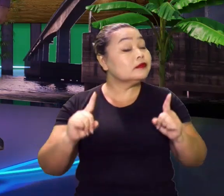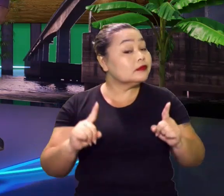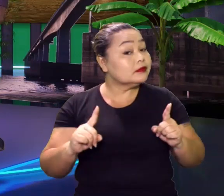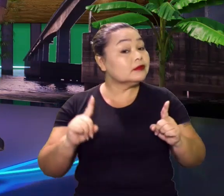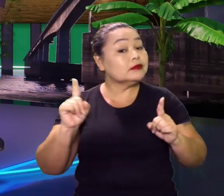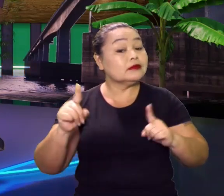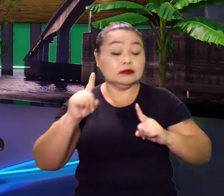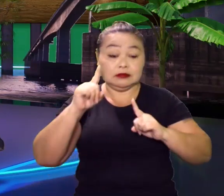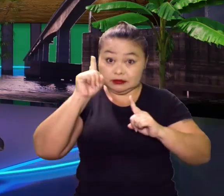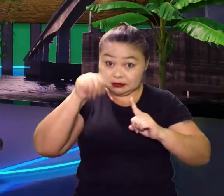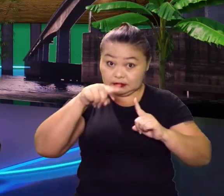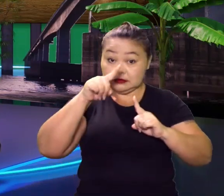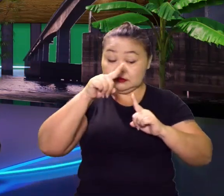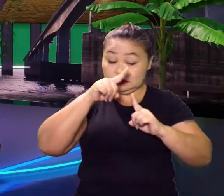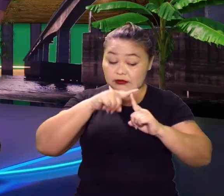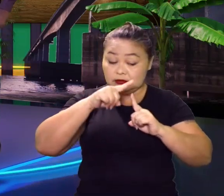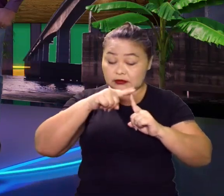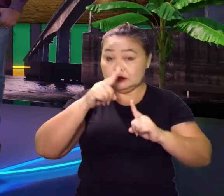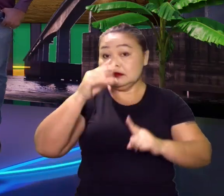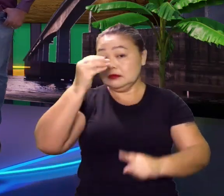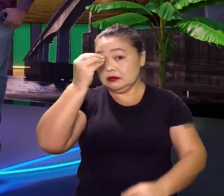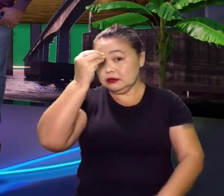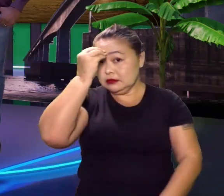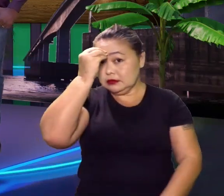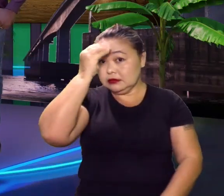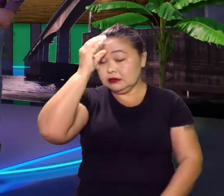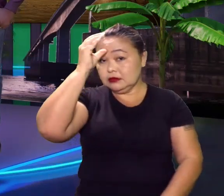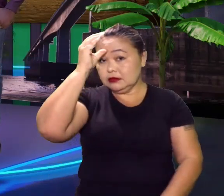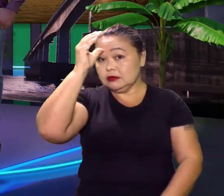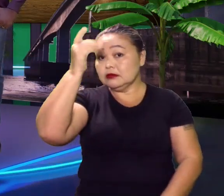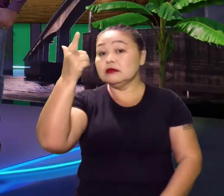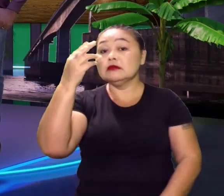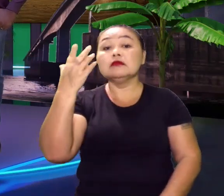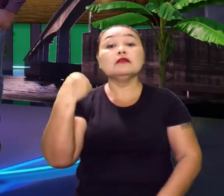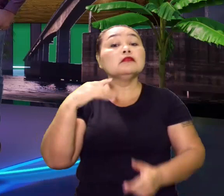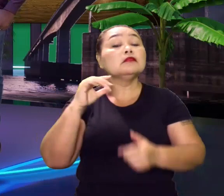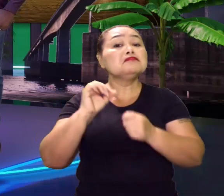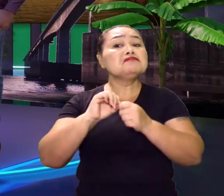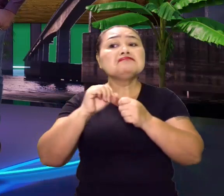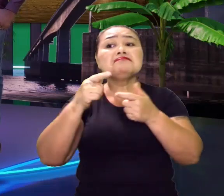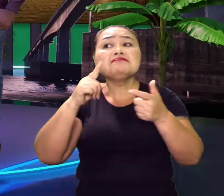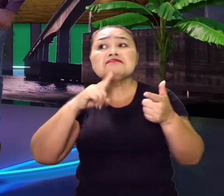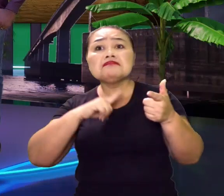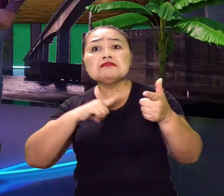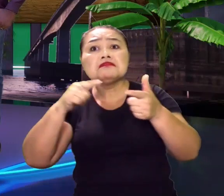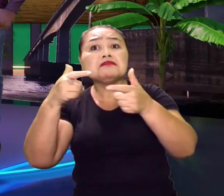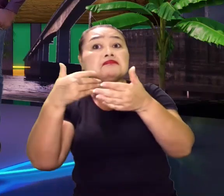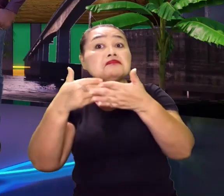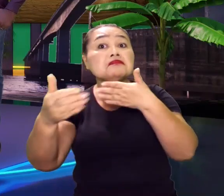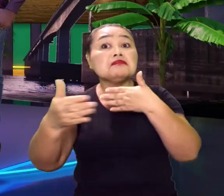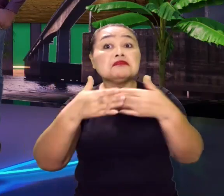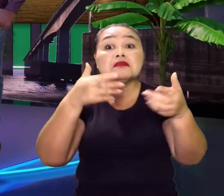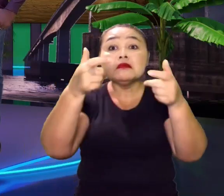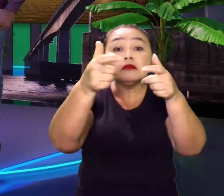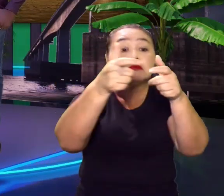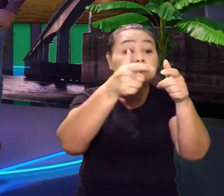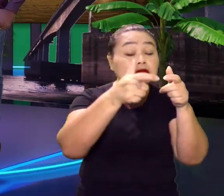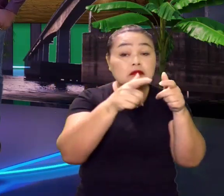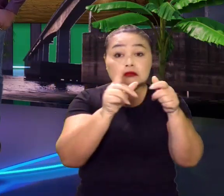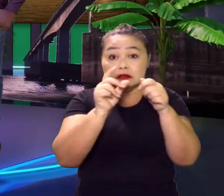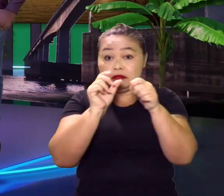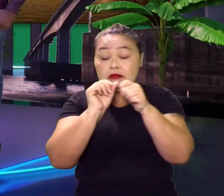tipo de conhecimento que não se tem em qualquer lugar. Como assim, professor? Por exemplo, estamos falando agora